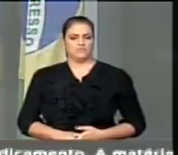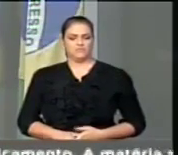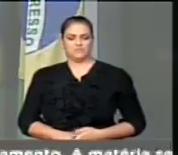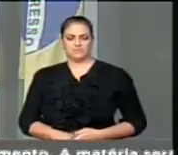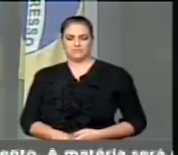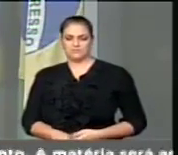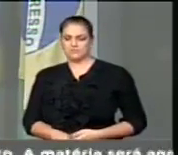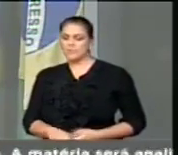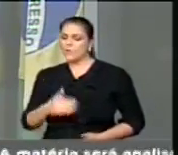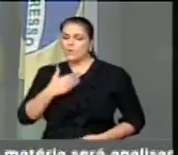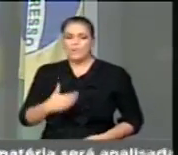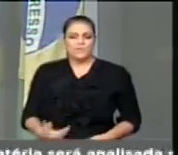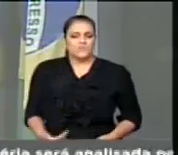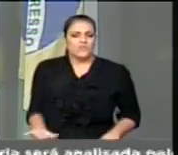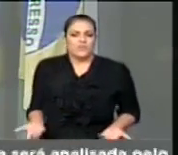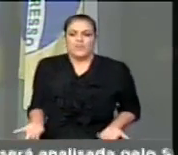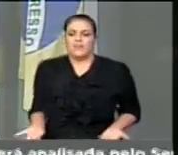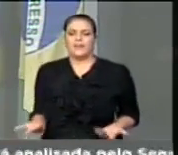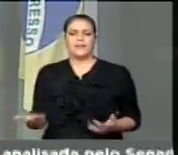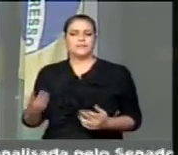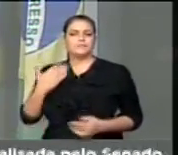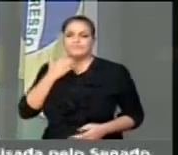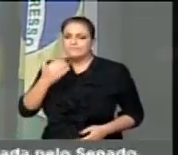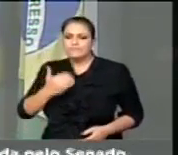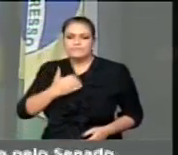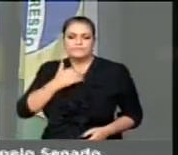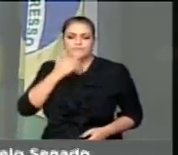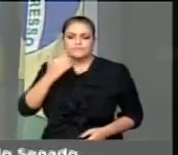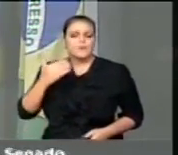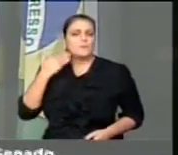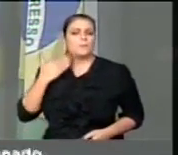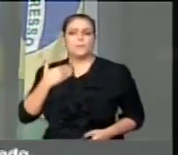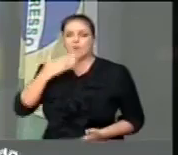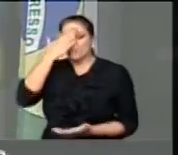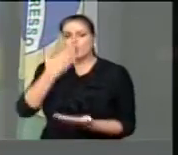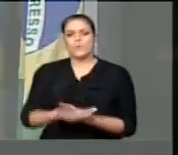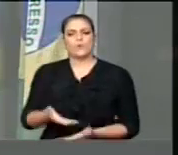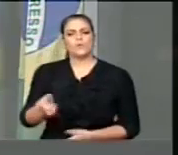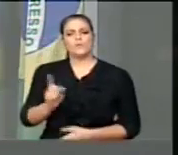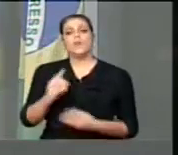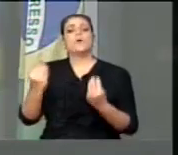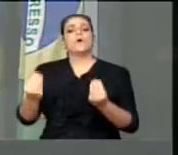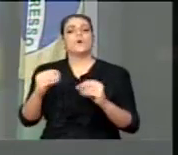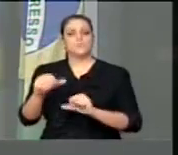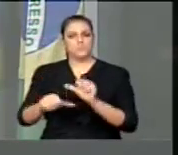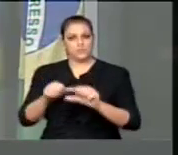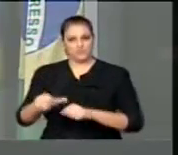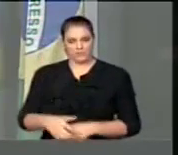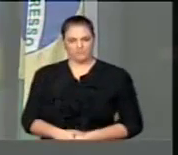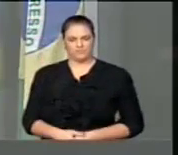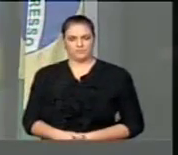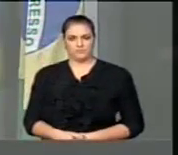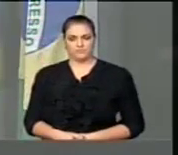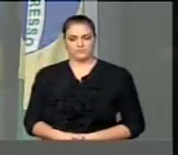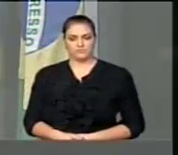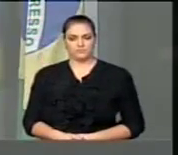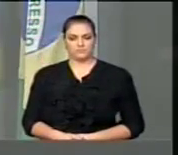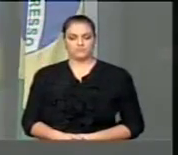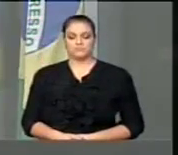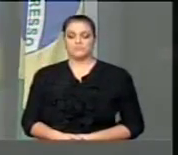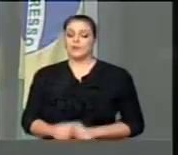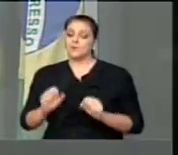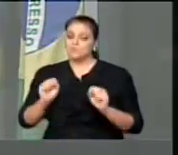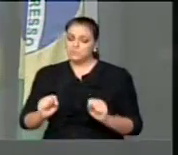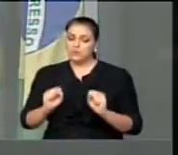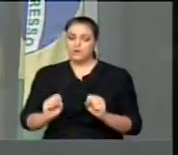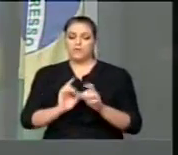do mercado financeiro. Como restaurar essa credibilidade? Um ponto interessante é a autonomia